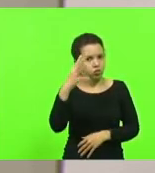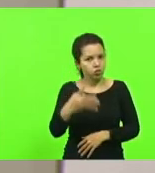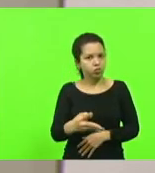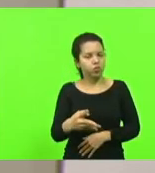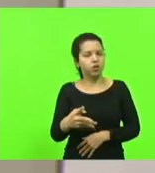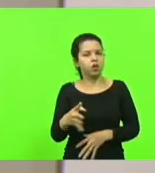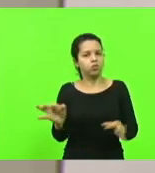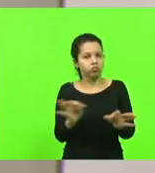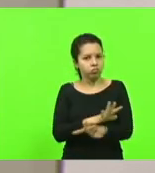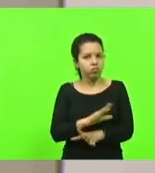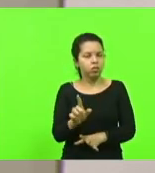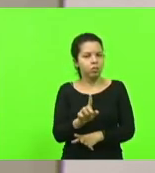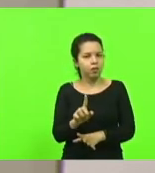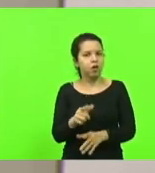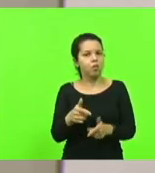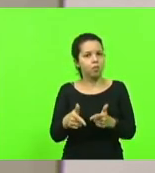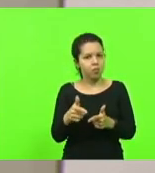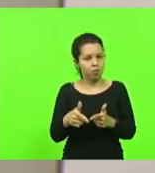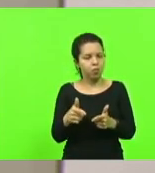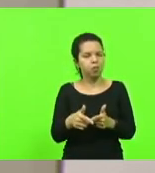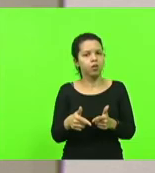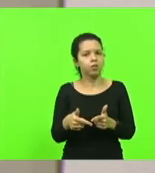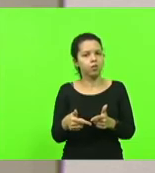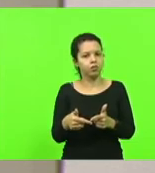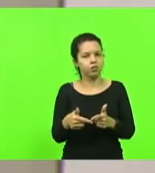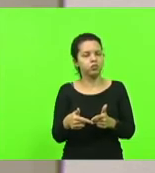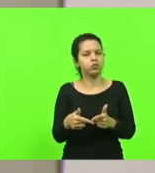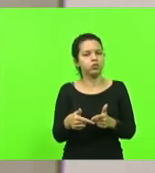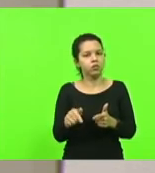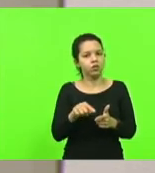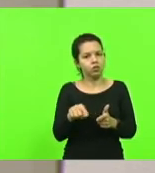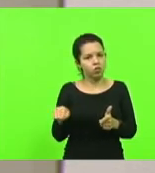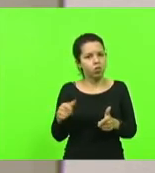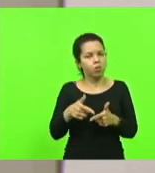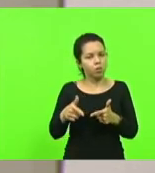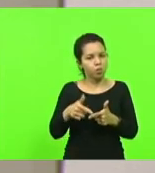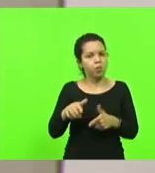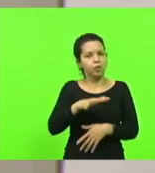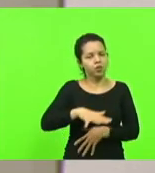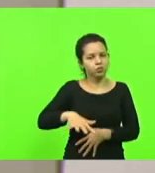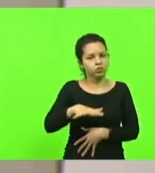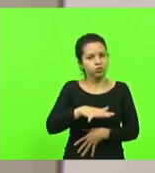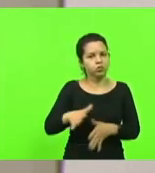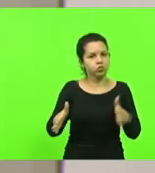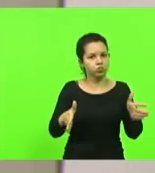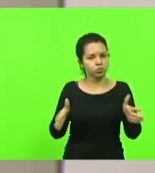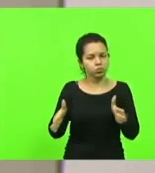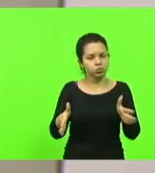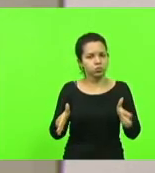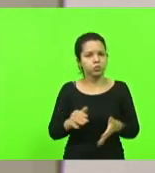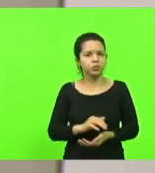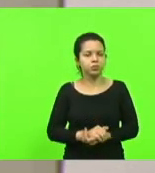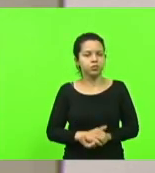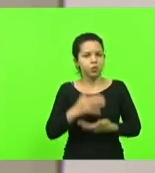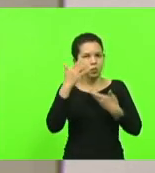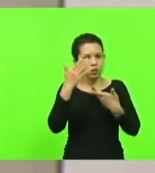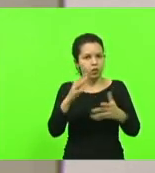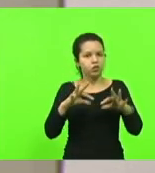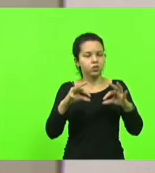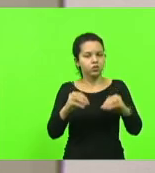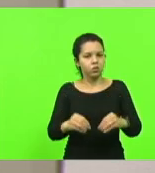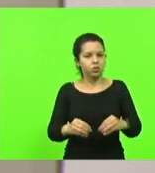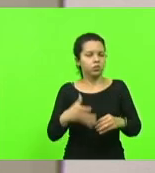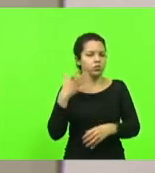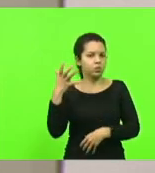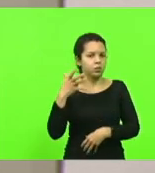mas sobremaneira, o problema desse congestionamento grande que nós temos, principalmente neste trecho. Obrigado a todos. Não havendo